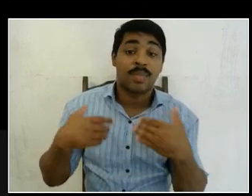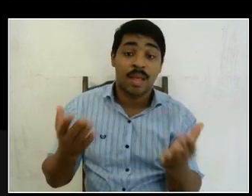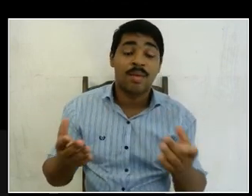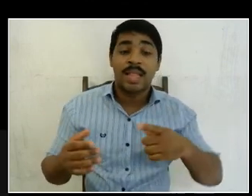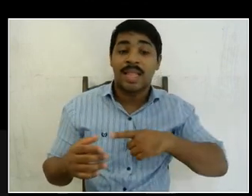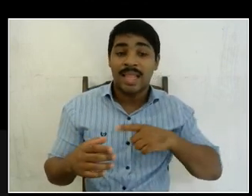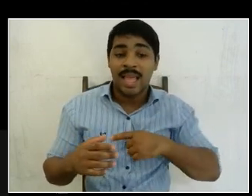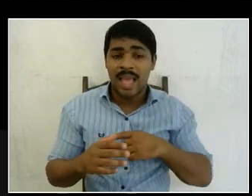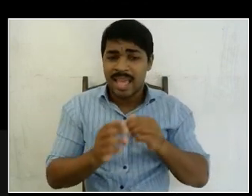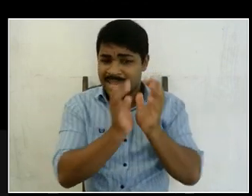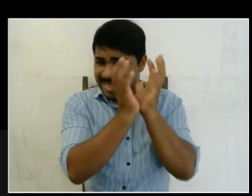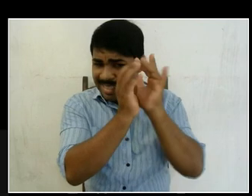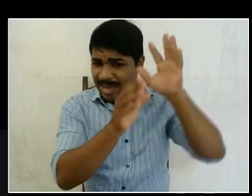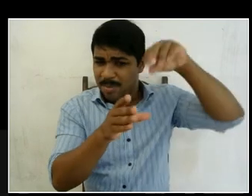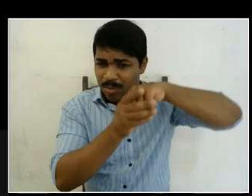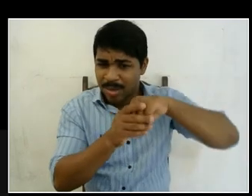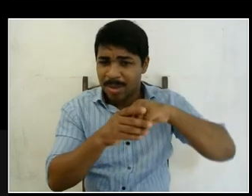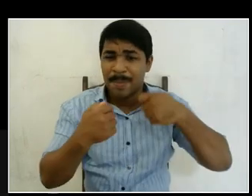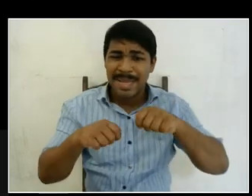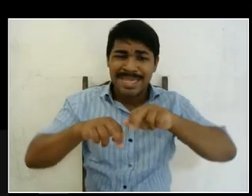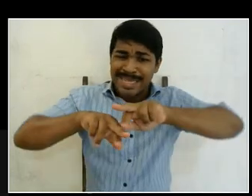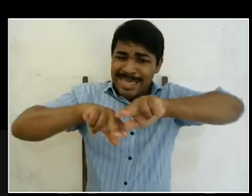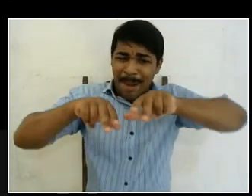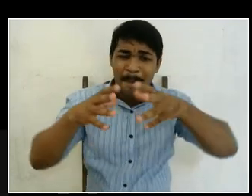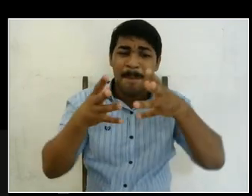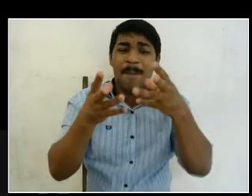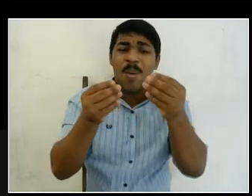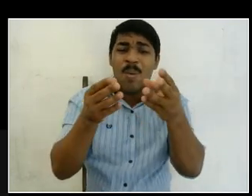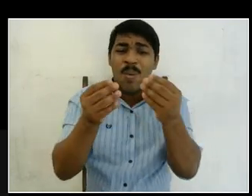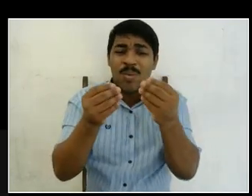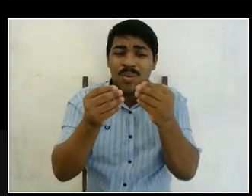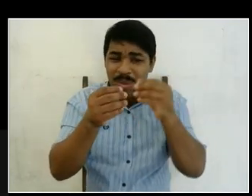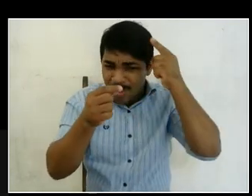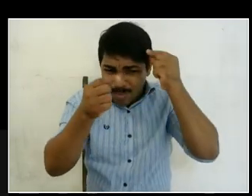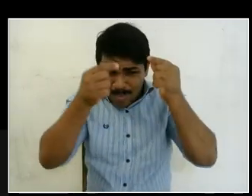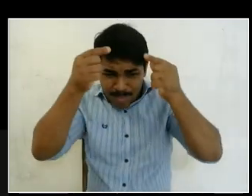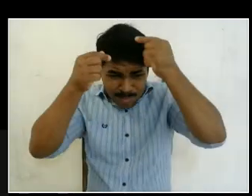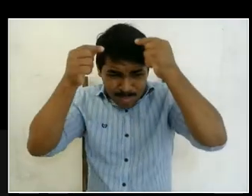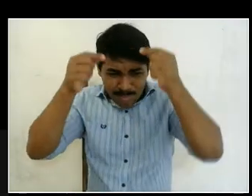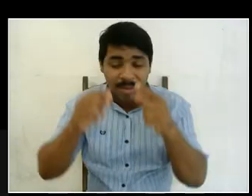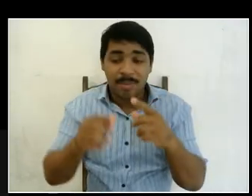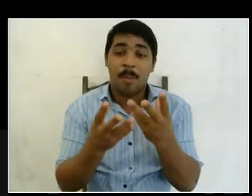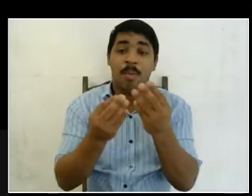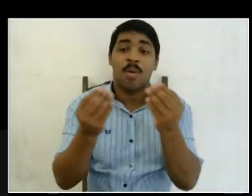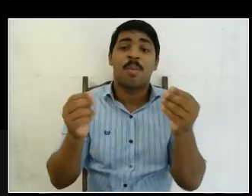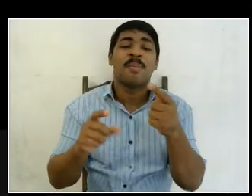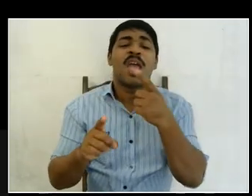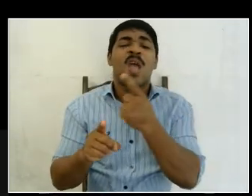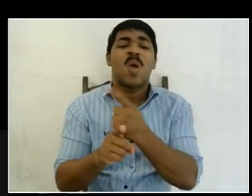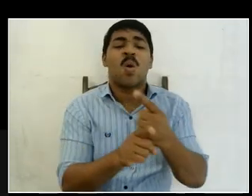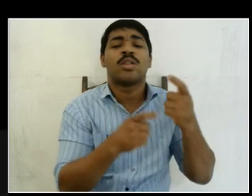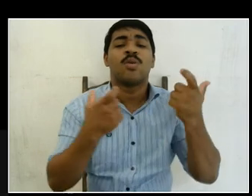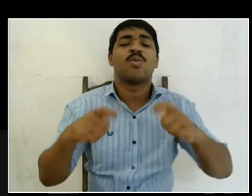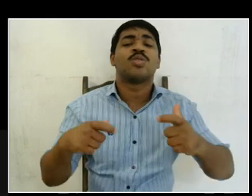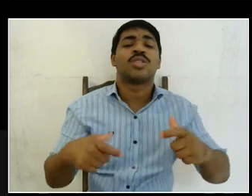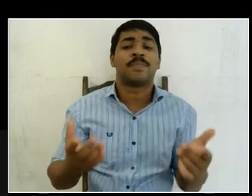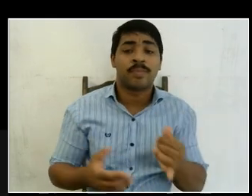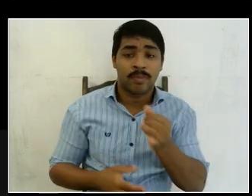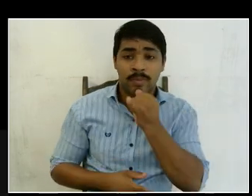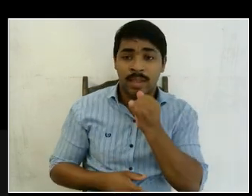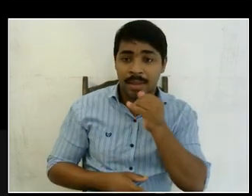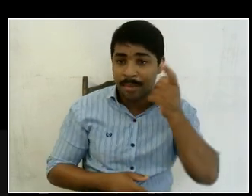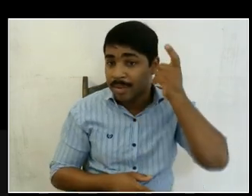ter vários desses aqui, um ligado no outro, tá? São os neurônios. Então, onde que a gente encontra o tecido nervoso? Ele é